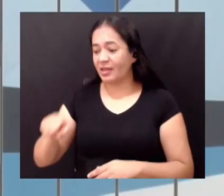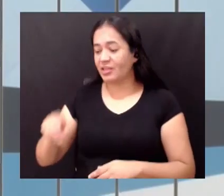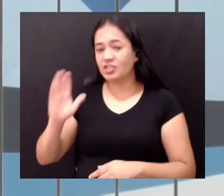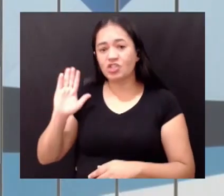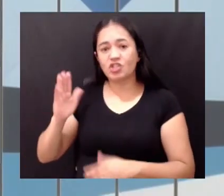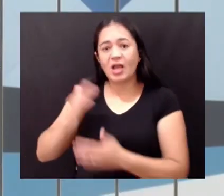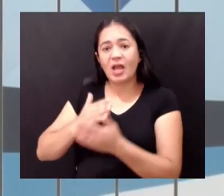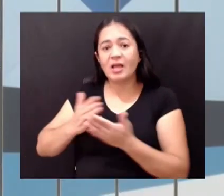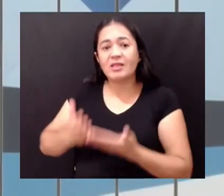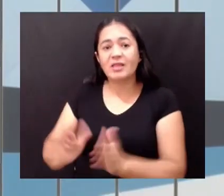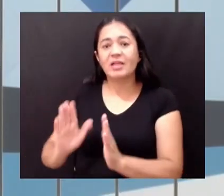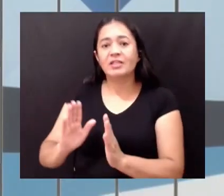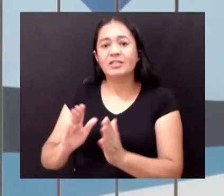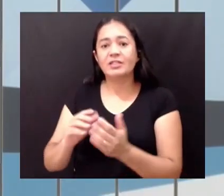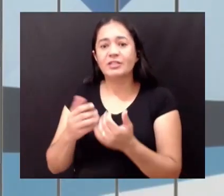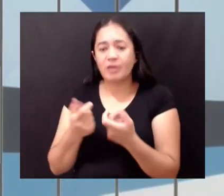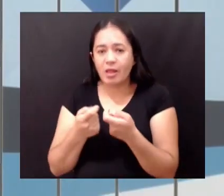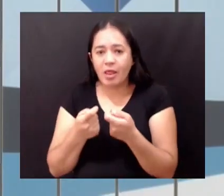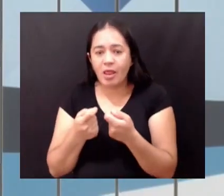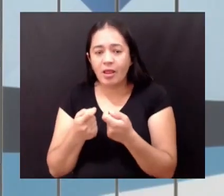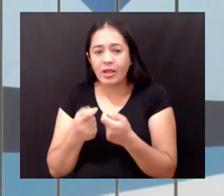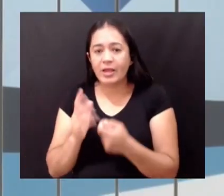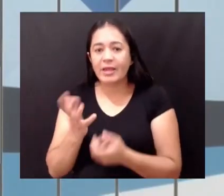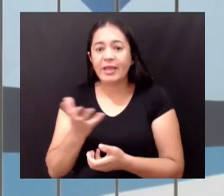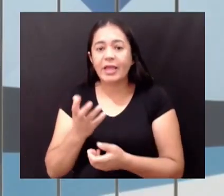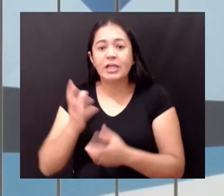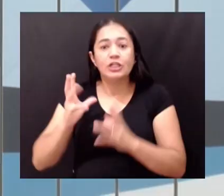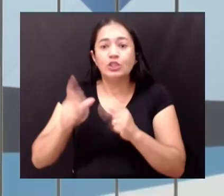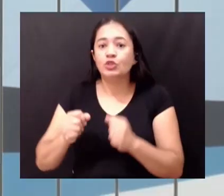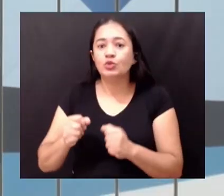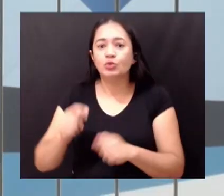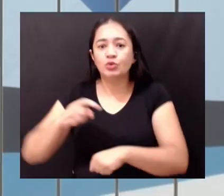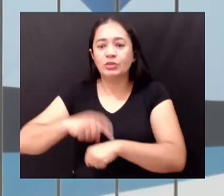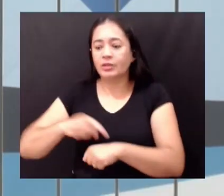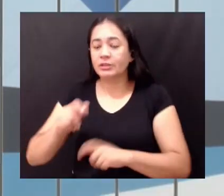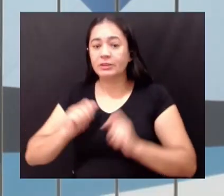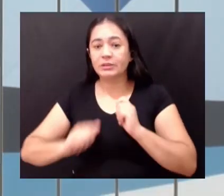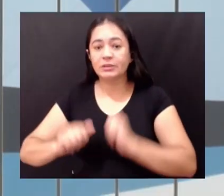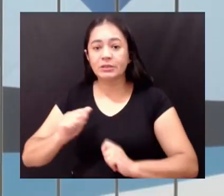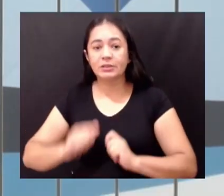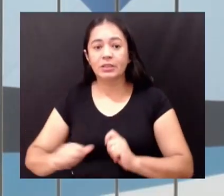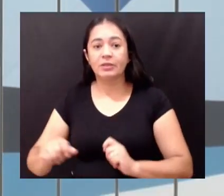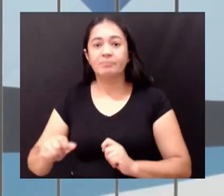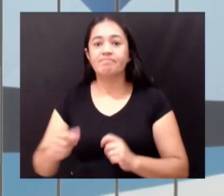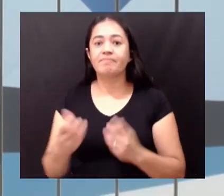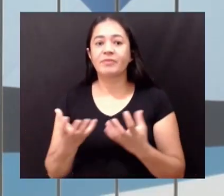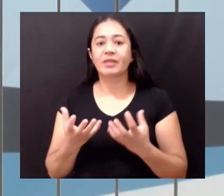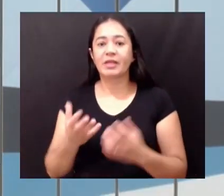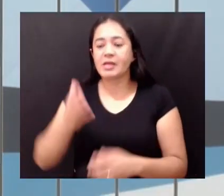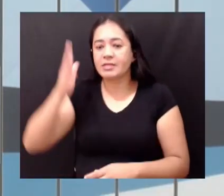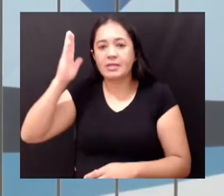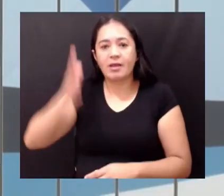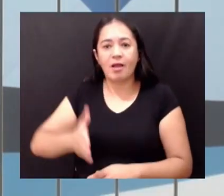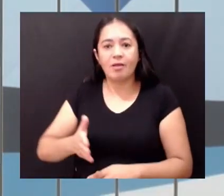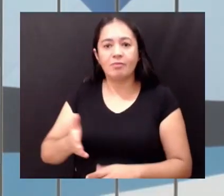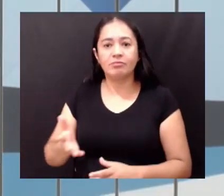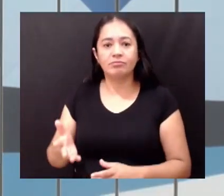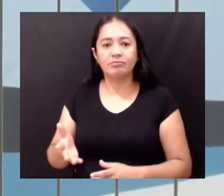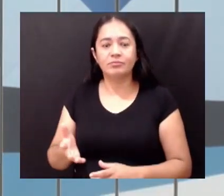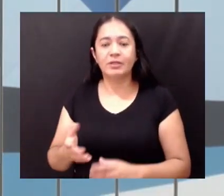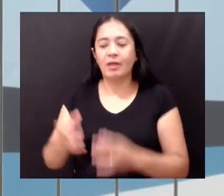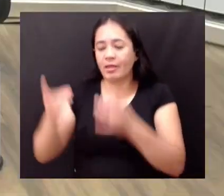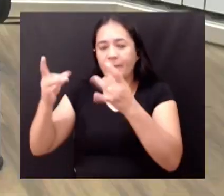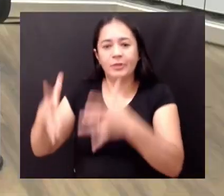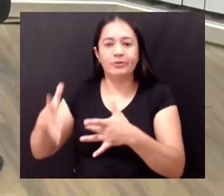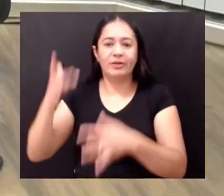tudo imediatamente, né? Então, eles tendem a ser mais ansiosos, eles tendem a ser mais imediatistas e a desistir mais fácil. Então, esse